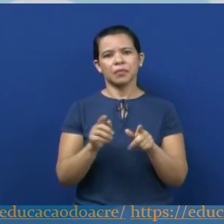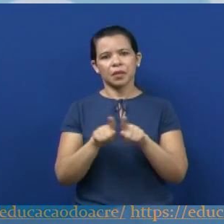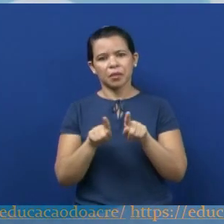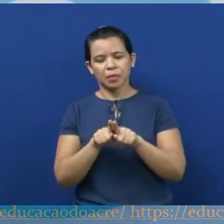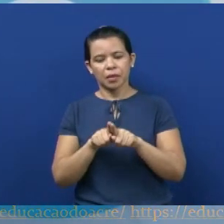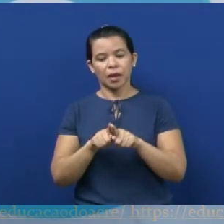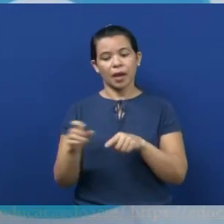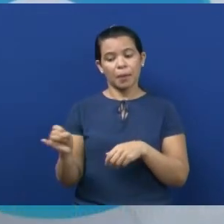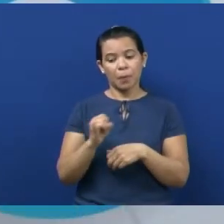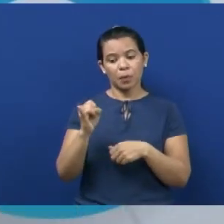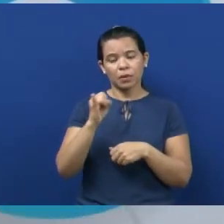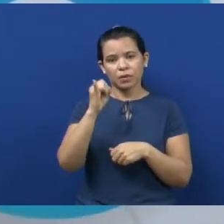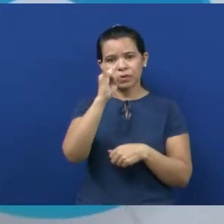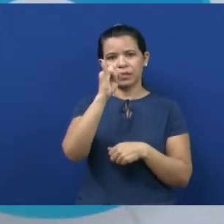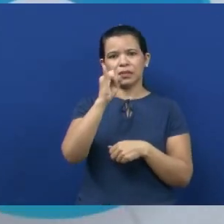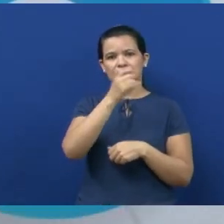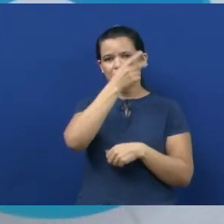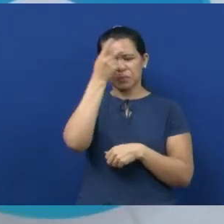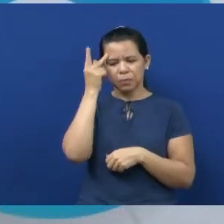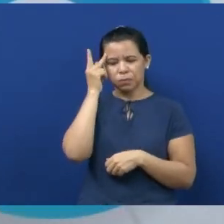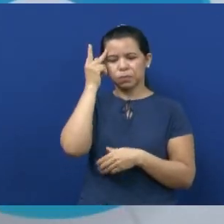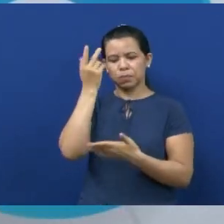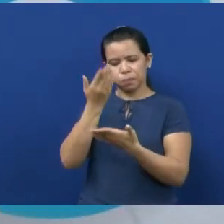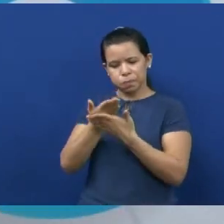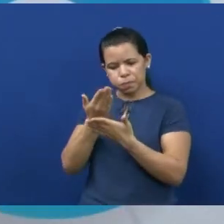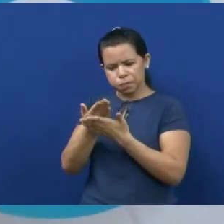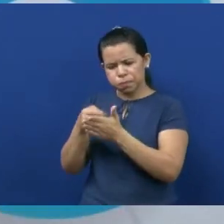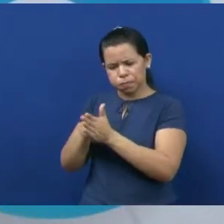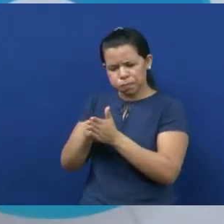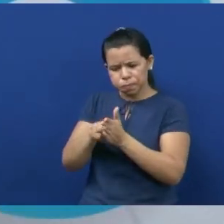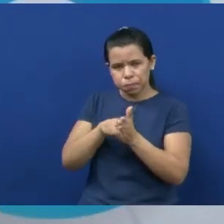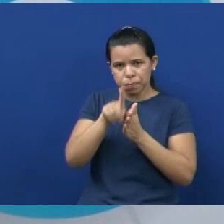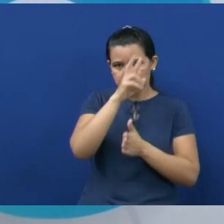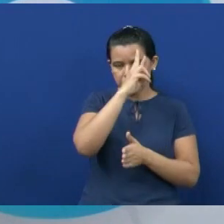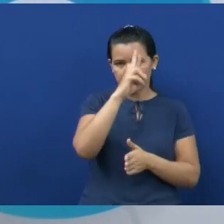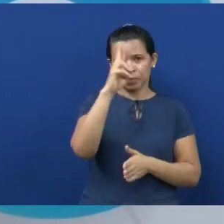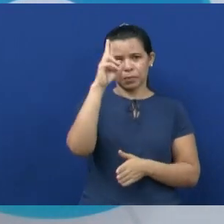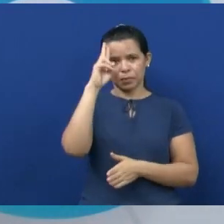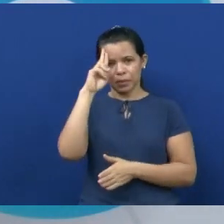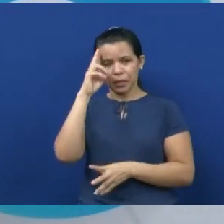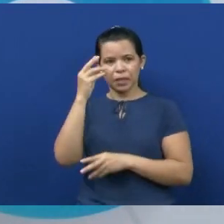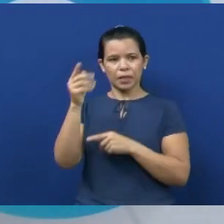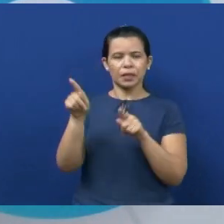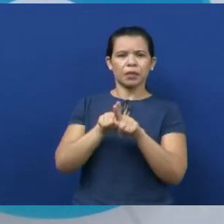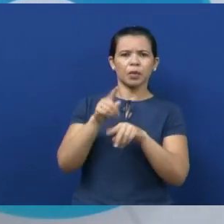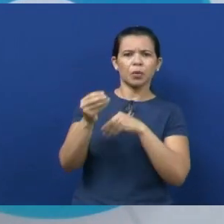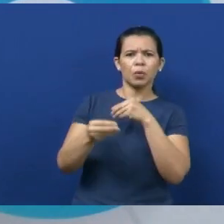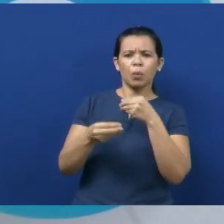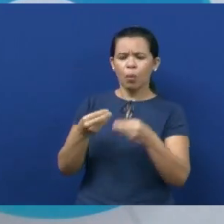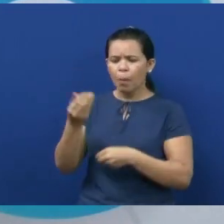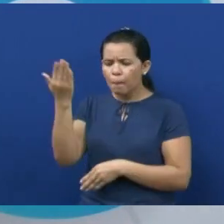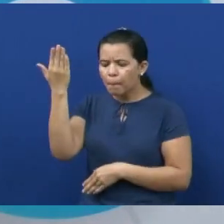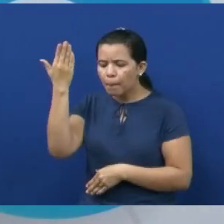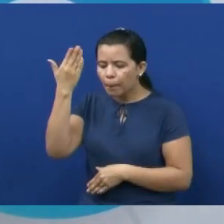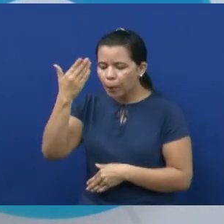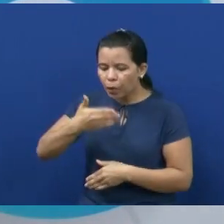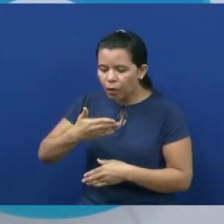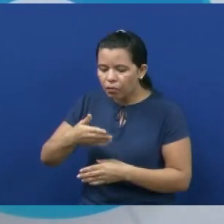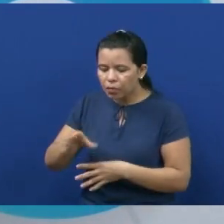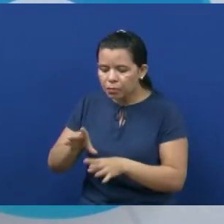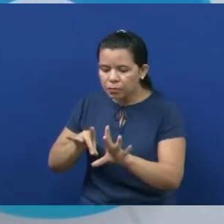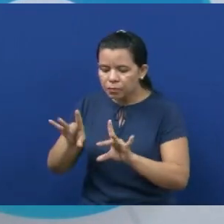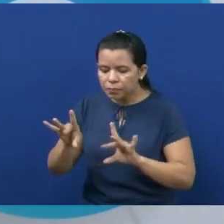historiador na sociedade de investigação e as fontes que ele utiliza, a ciência que auxiliam